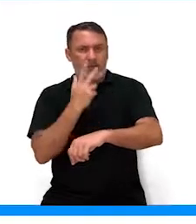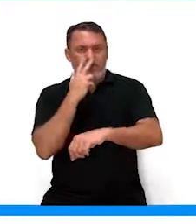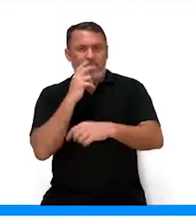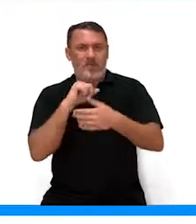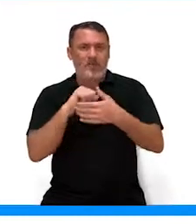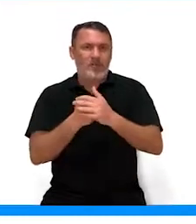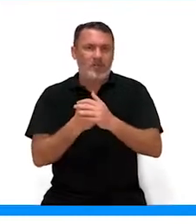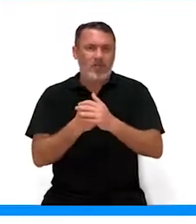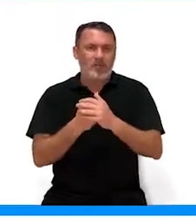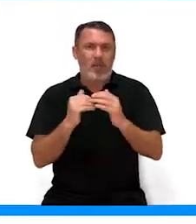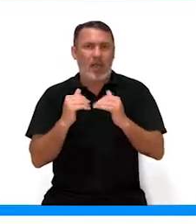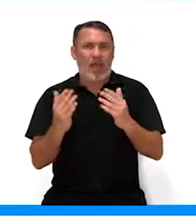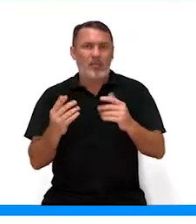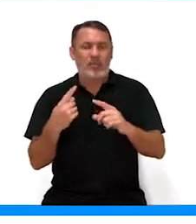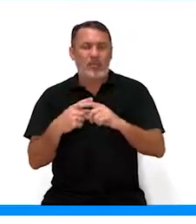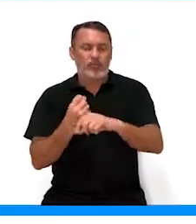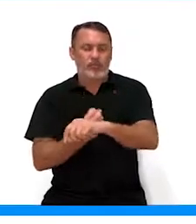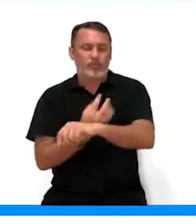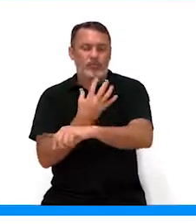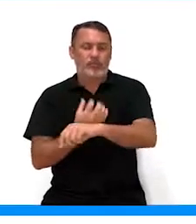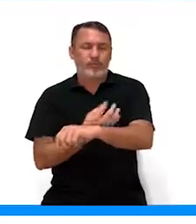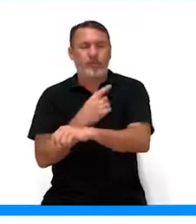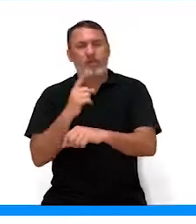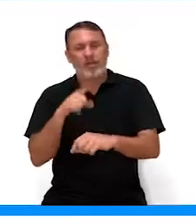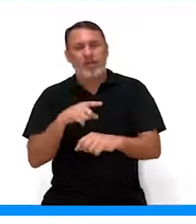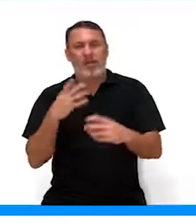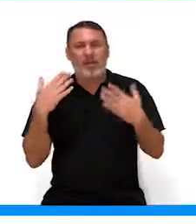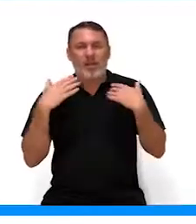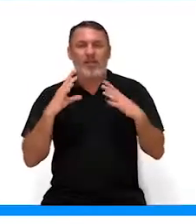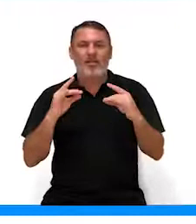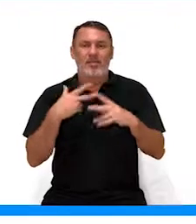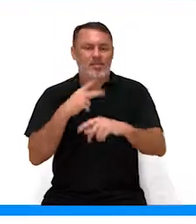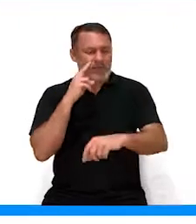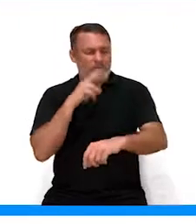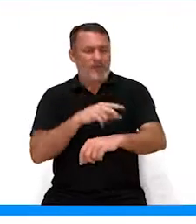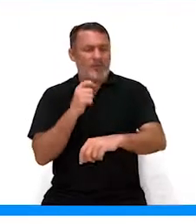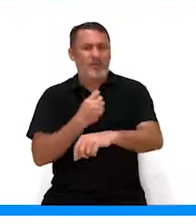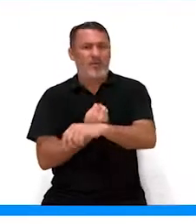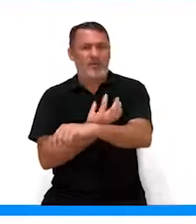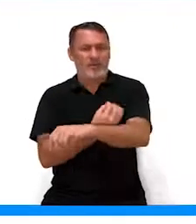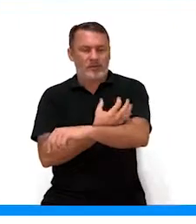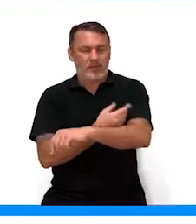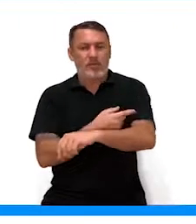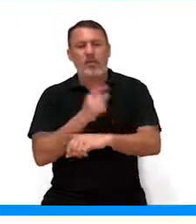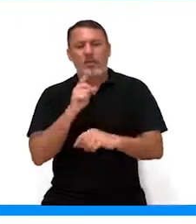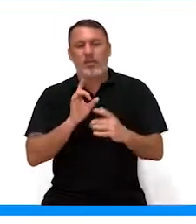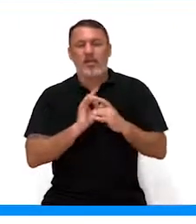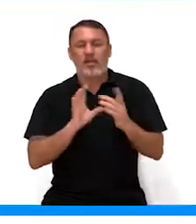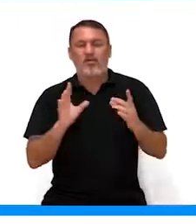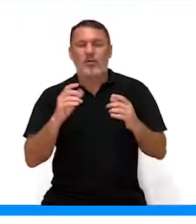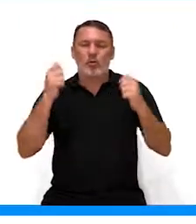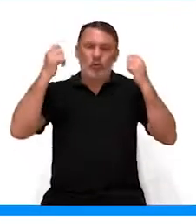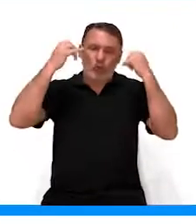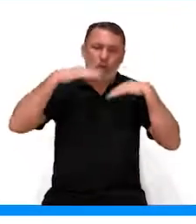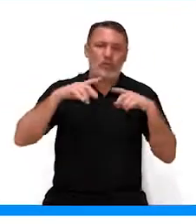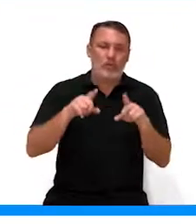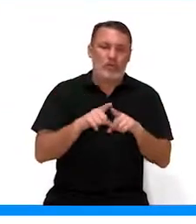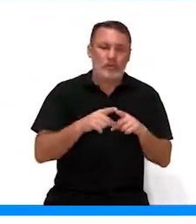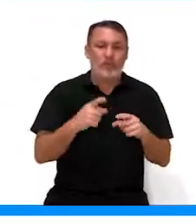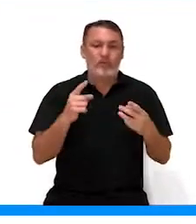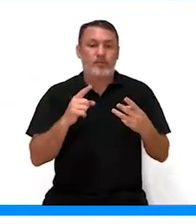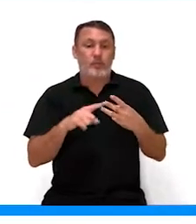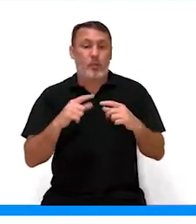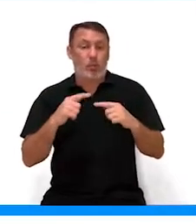esses poros estão mais abertos, mais fechadinhos, que é para a liberação desse sebo. E também da glândula sudorípara responsável